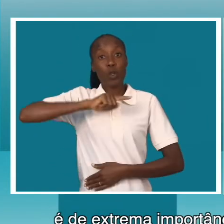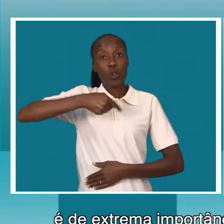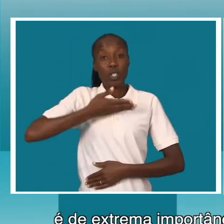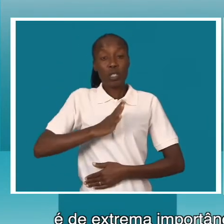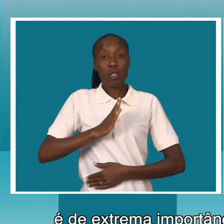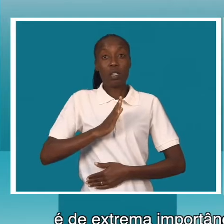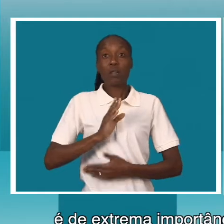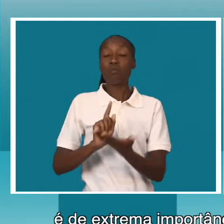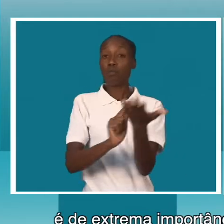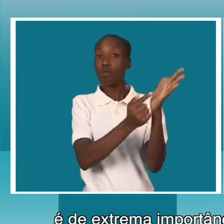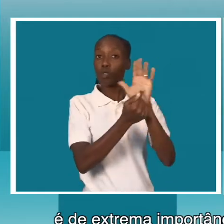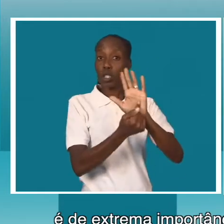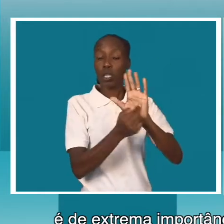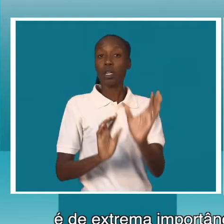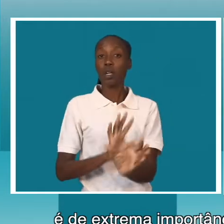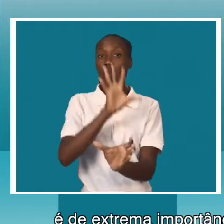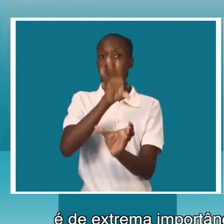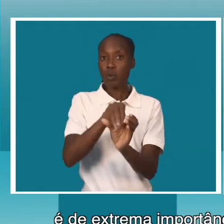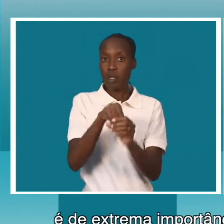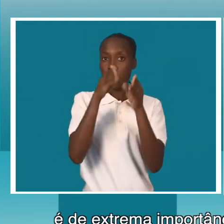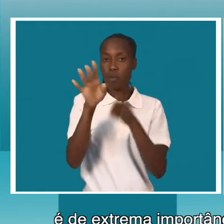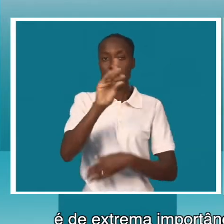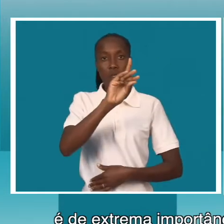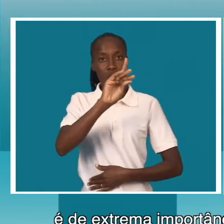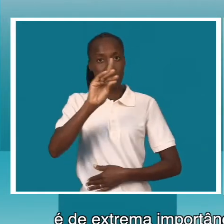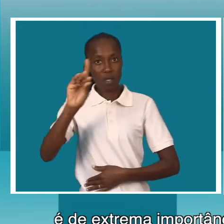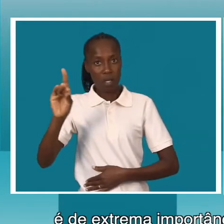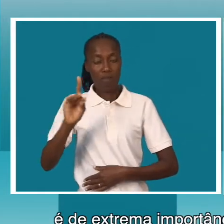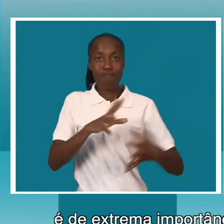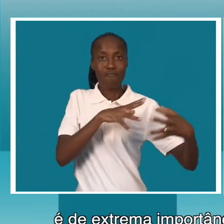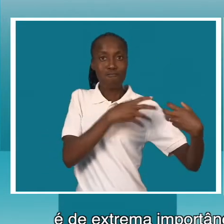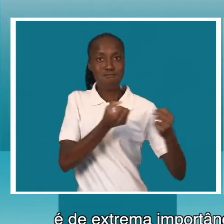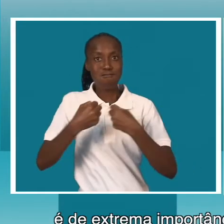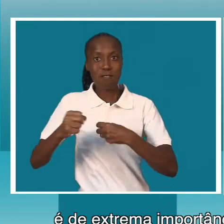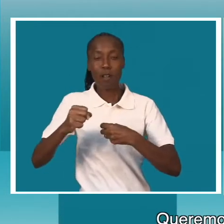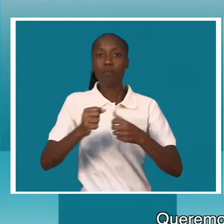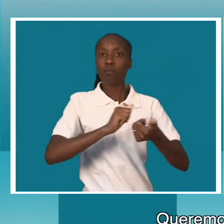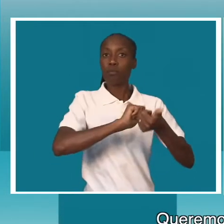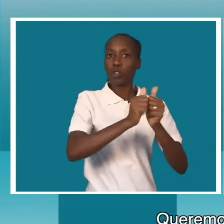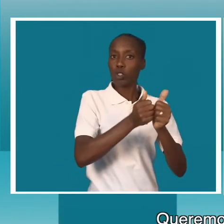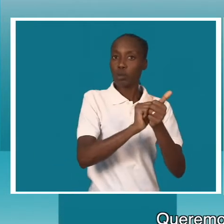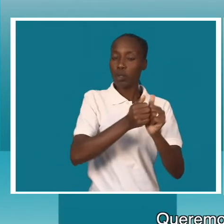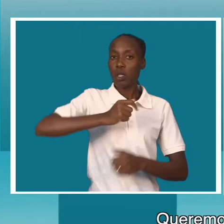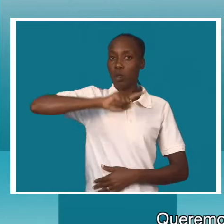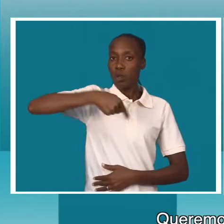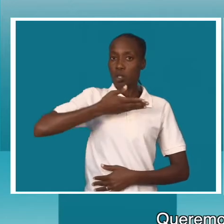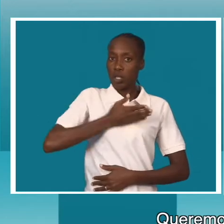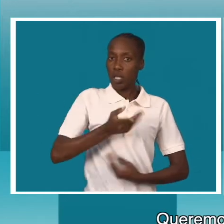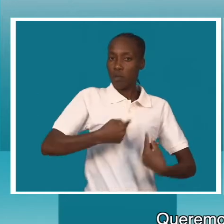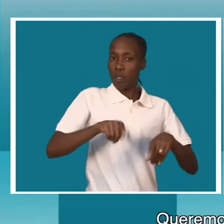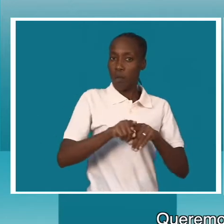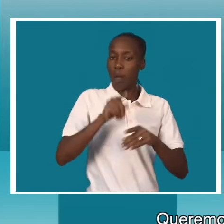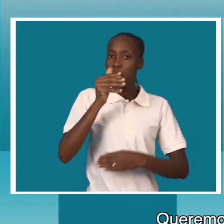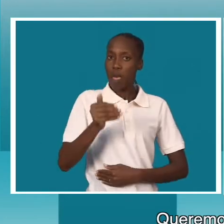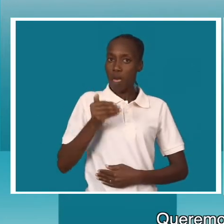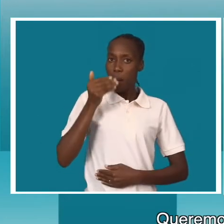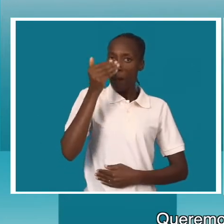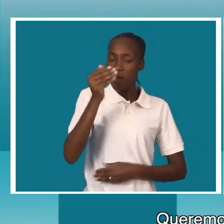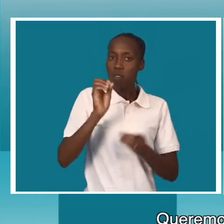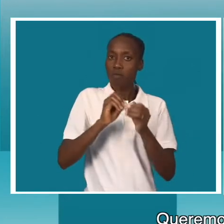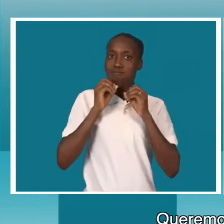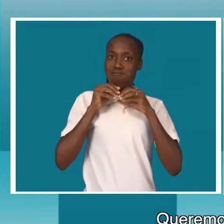a inclusão da pessoa portadora de deficiência nas atividades desportivas e queremos em próximas ocasiões alargar